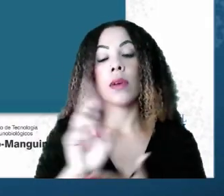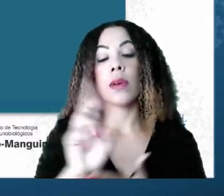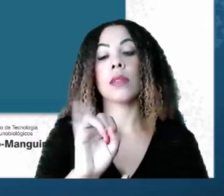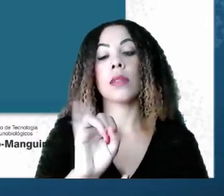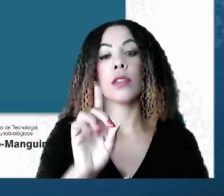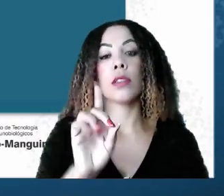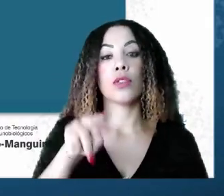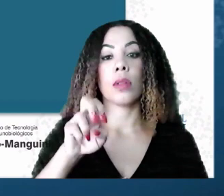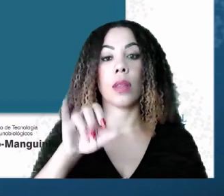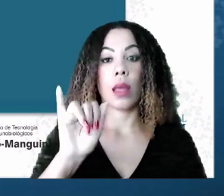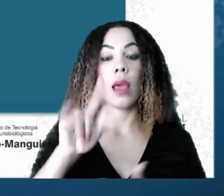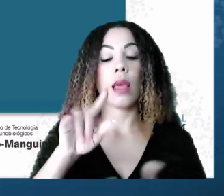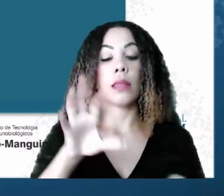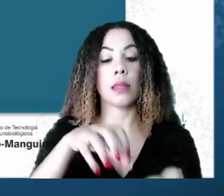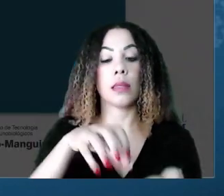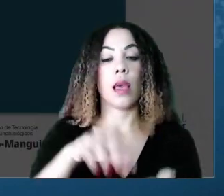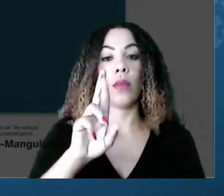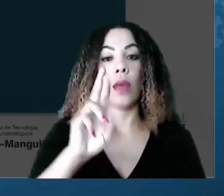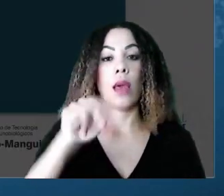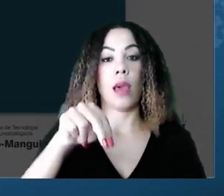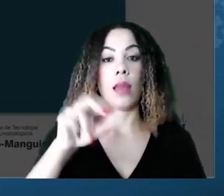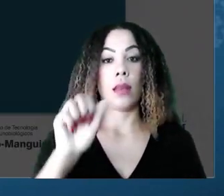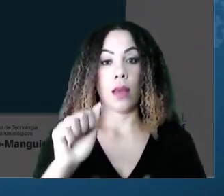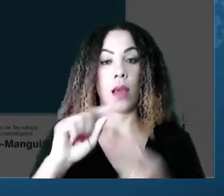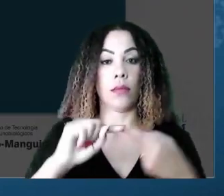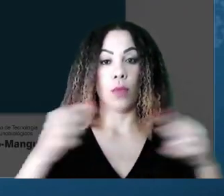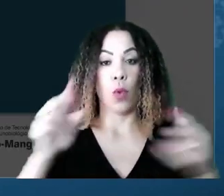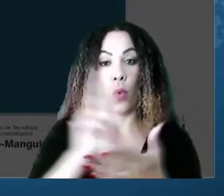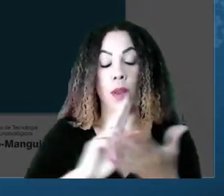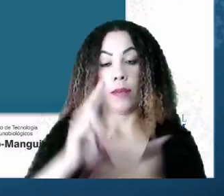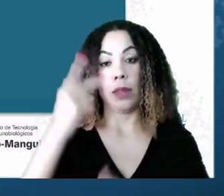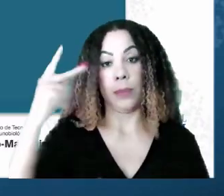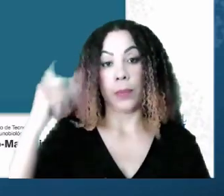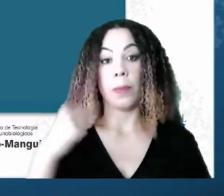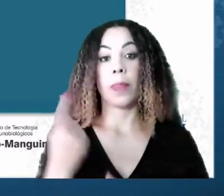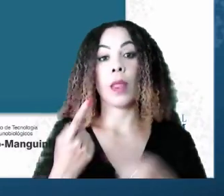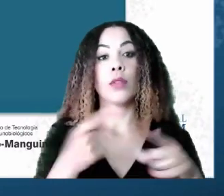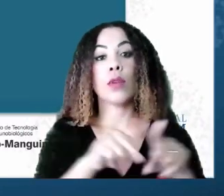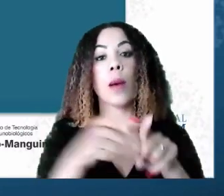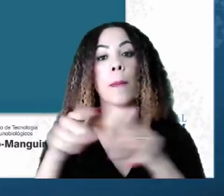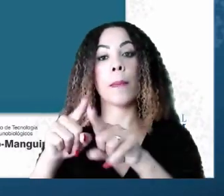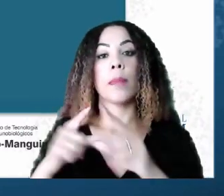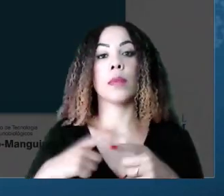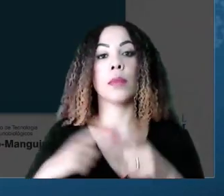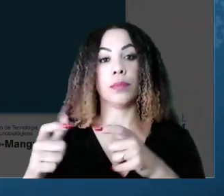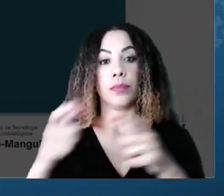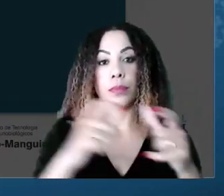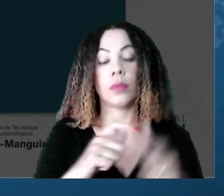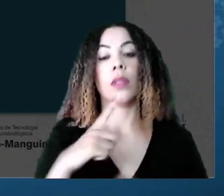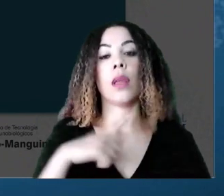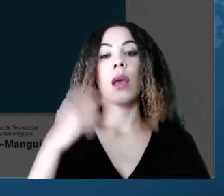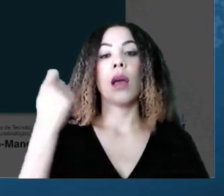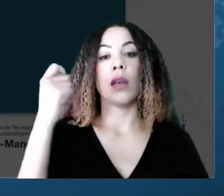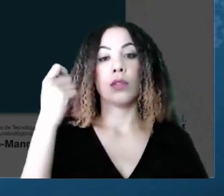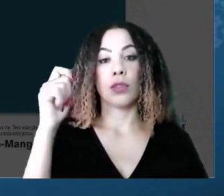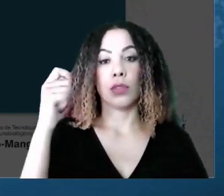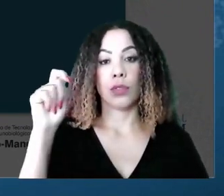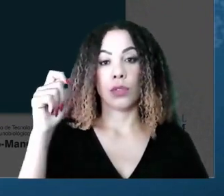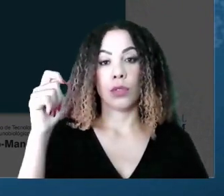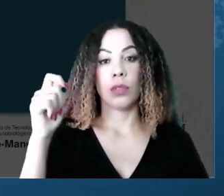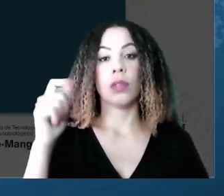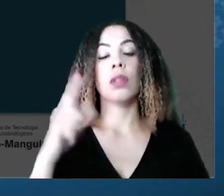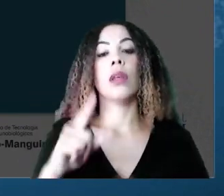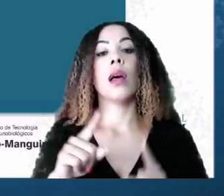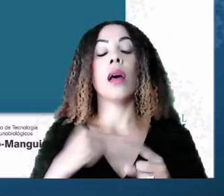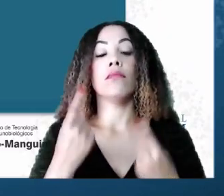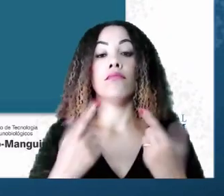RNA da Universidade de Sydney, os nossos parceiros locais, a Synergium, na Argentina. Nós estamos conversando